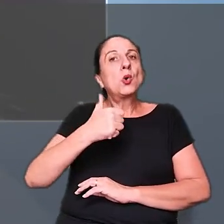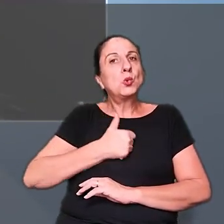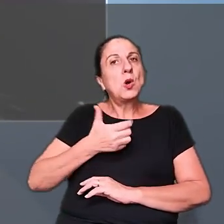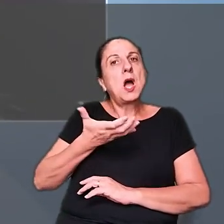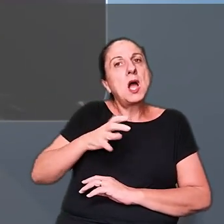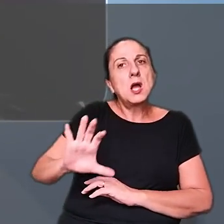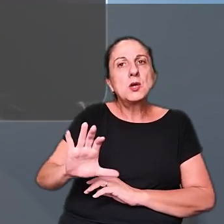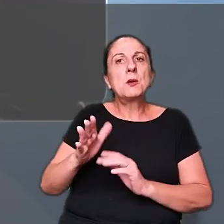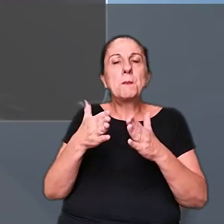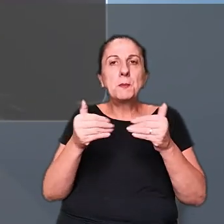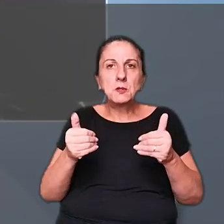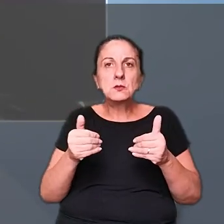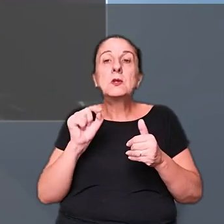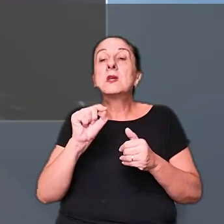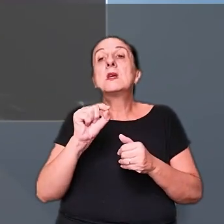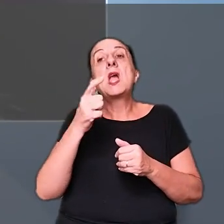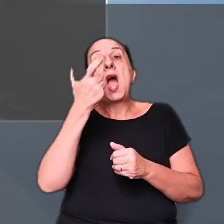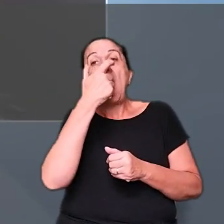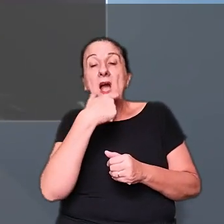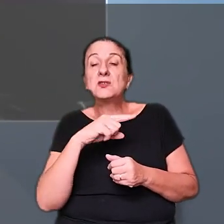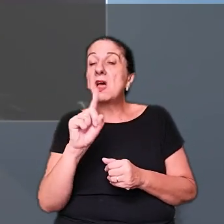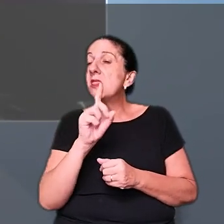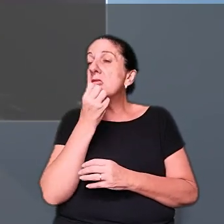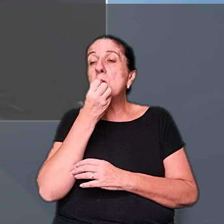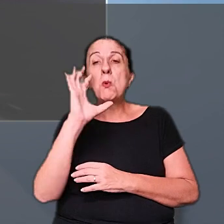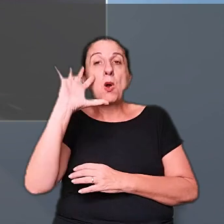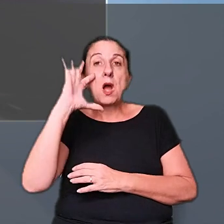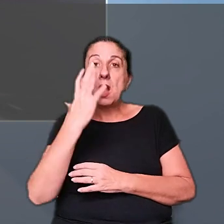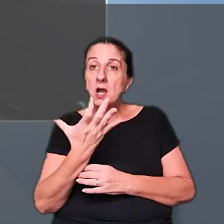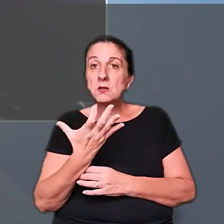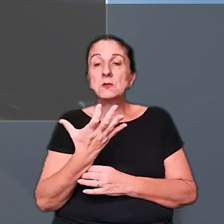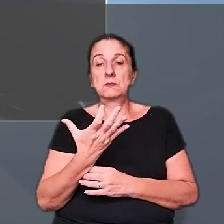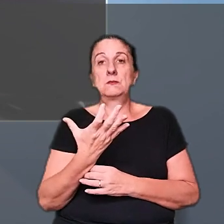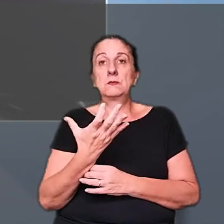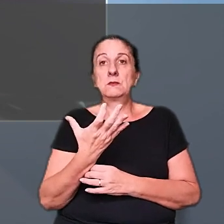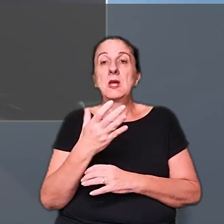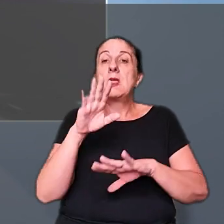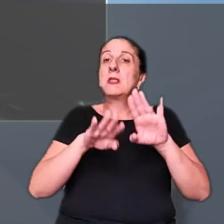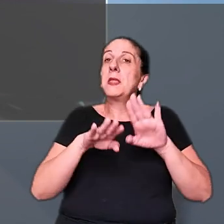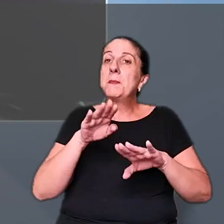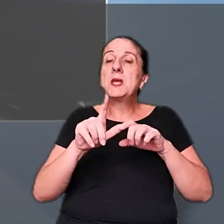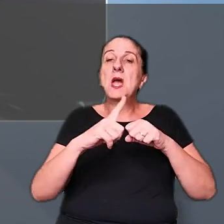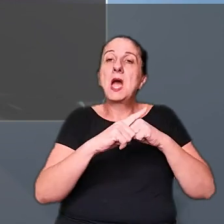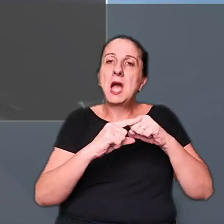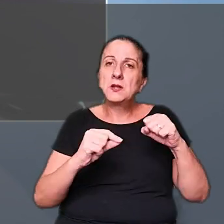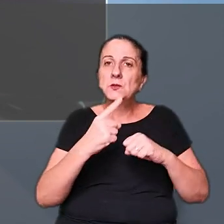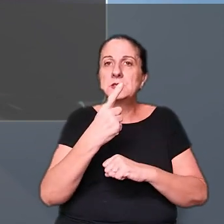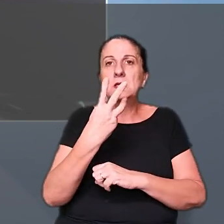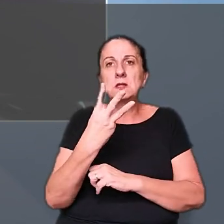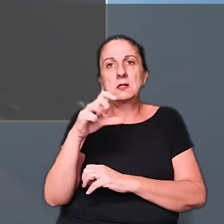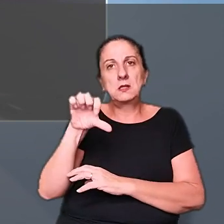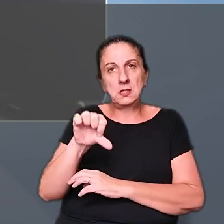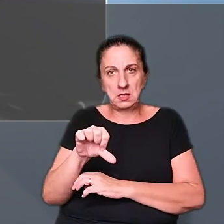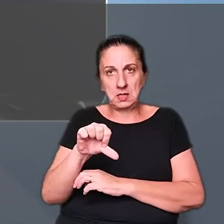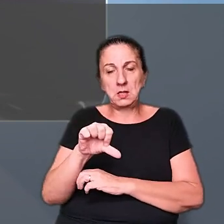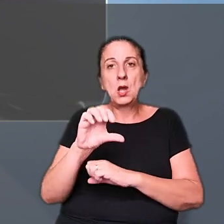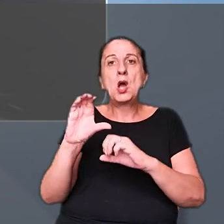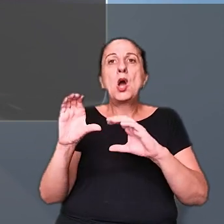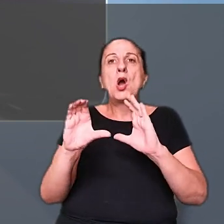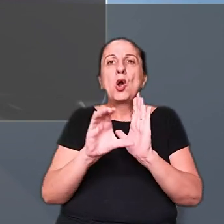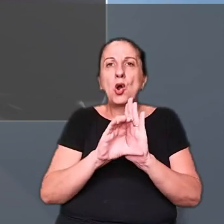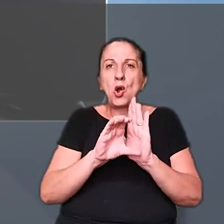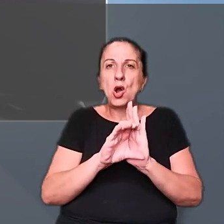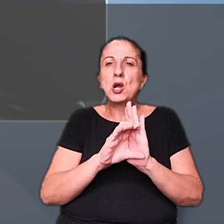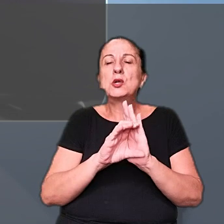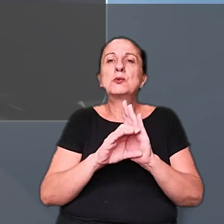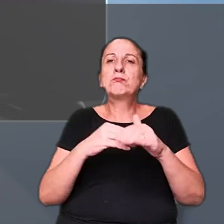tem autonomia para rejeitar pedidos que considerar inúteis a solução da controvérsia, conforme o artigo 139